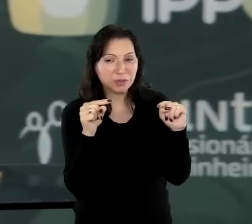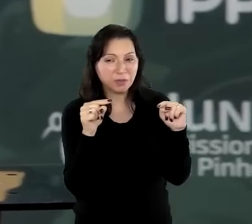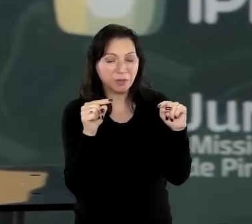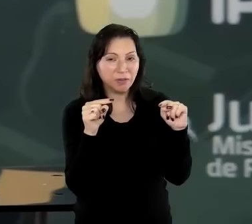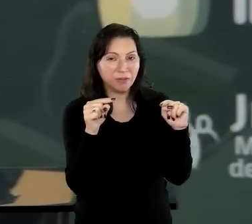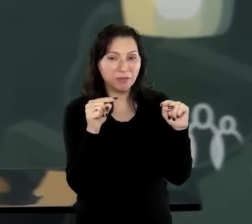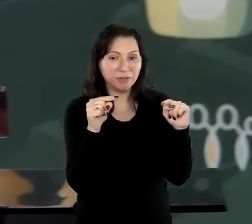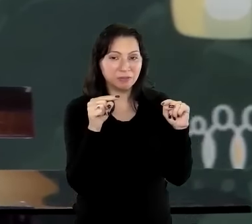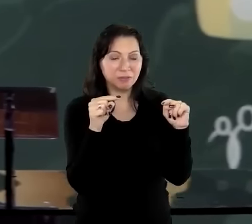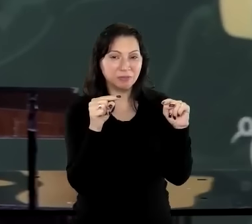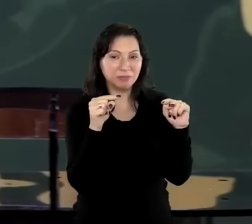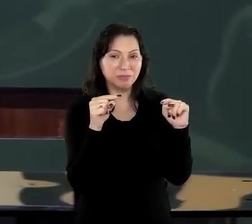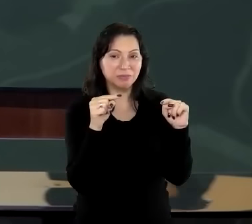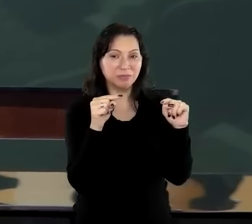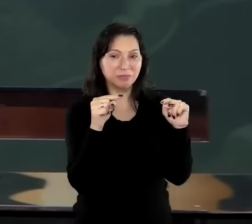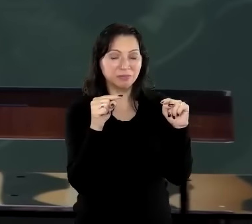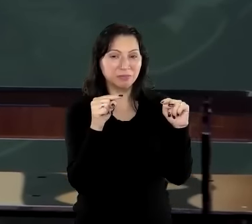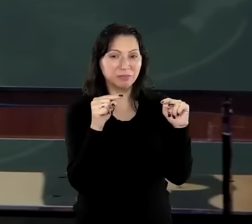Reclama?